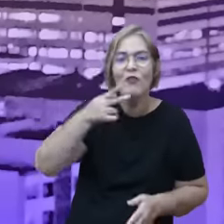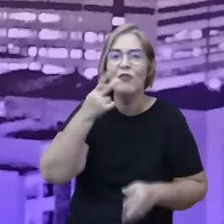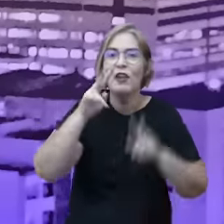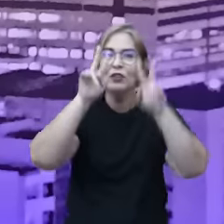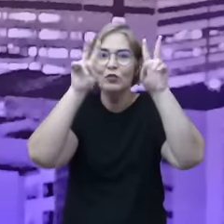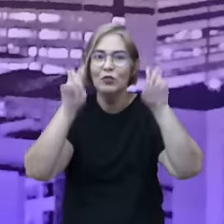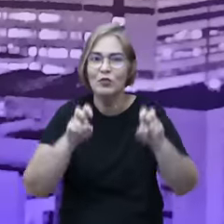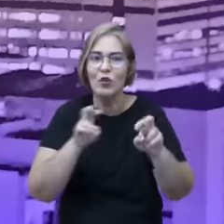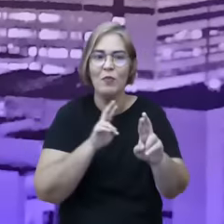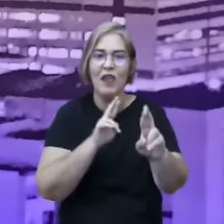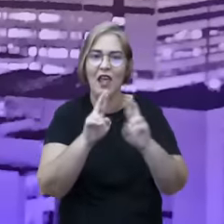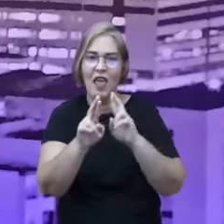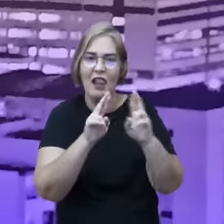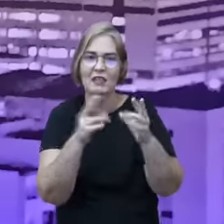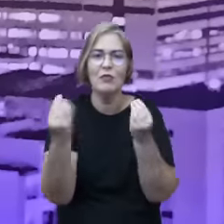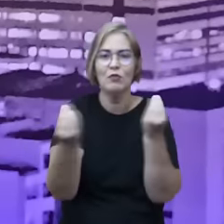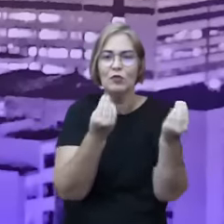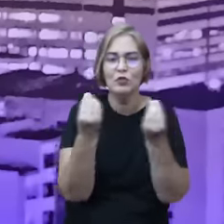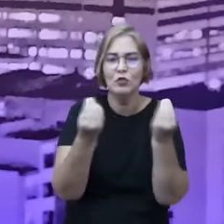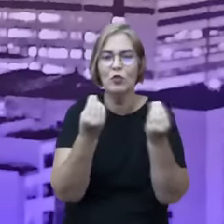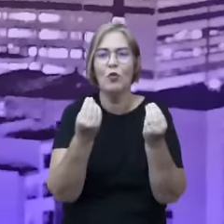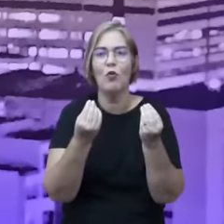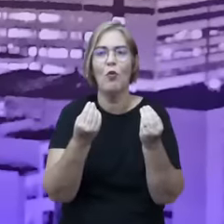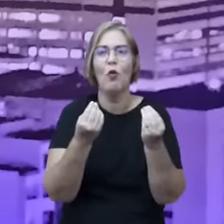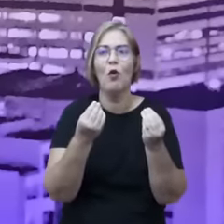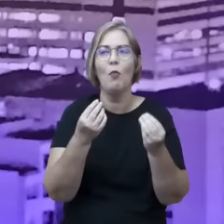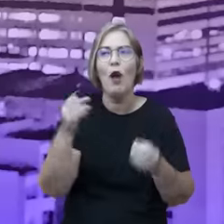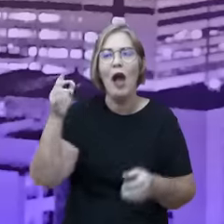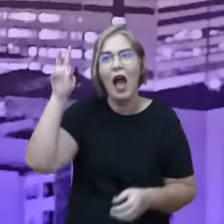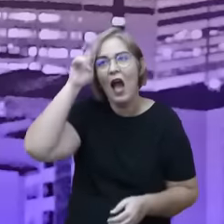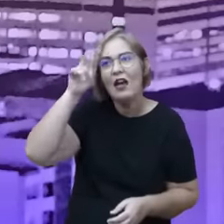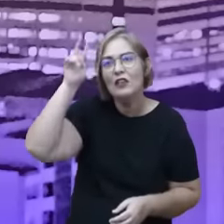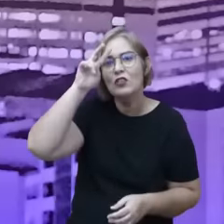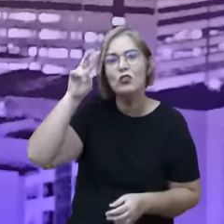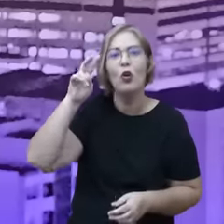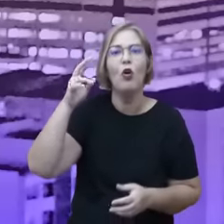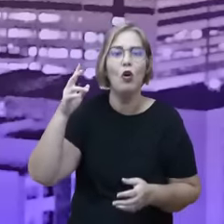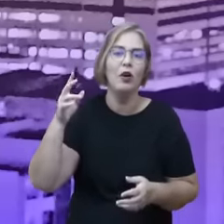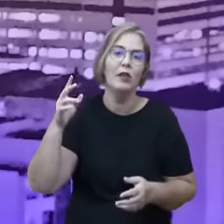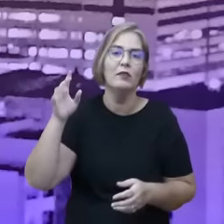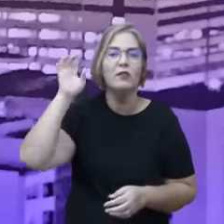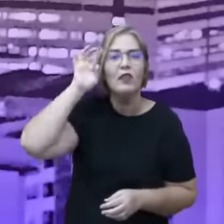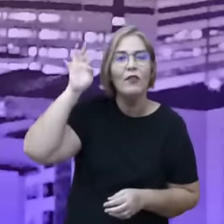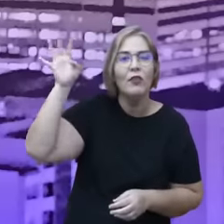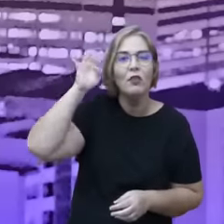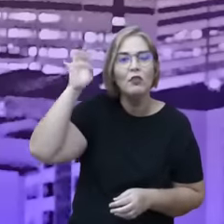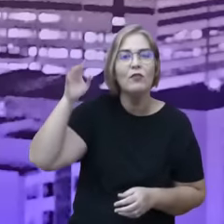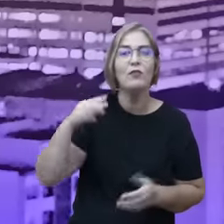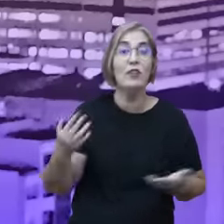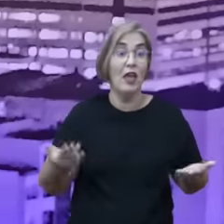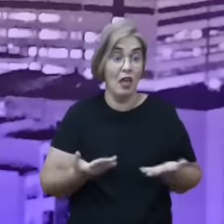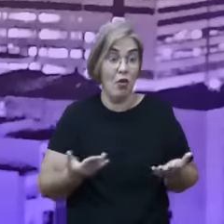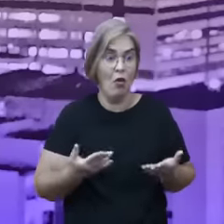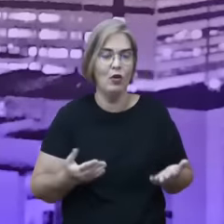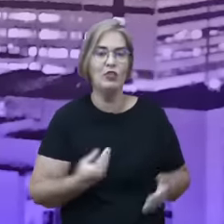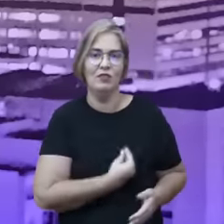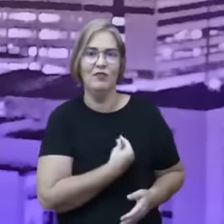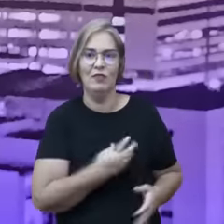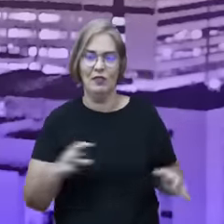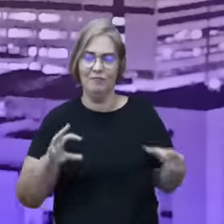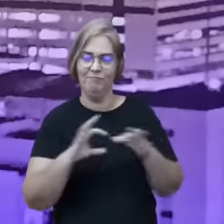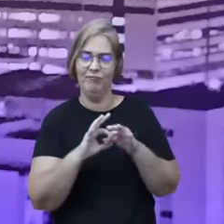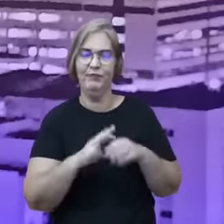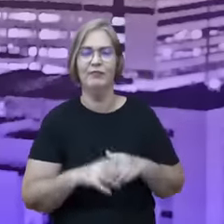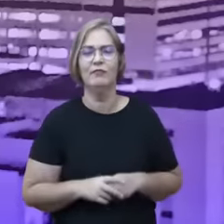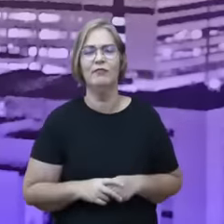relação com os trágicos, com a antiguidade, com a história da filosofia e, em particular nosso tempo presente. Eu gostaria de